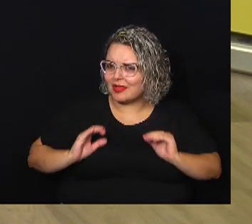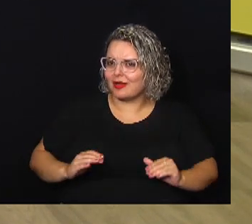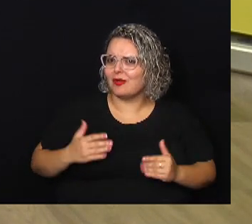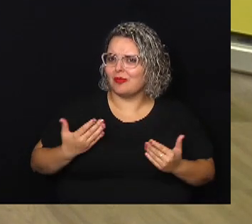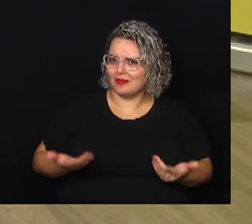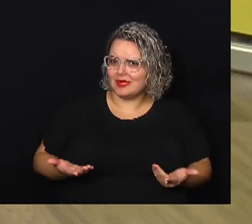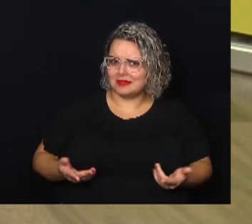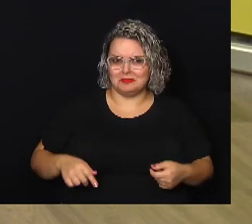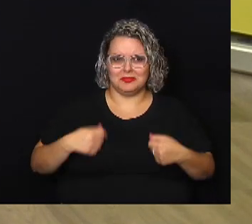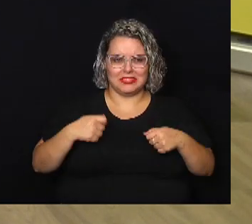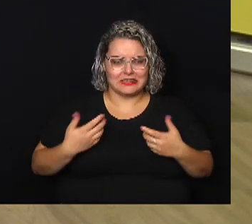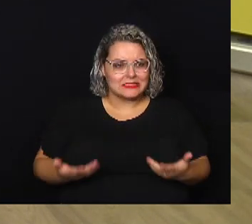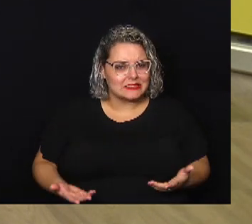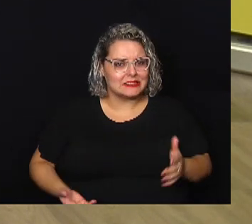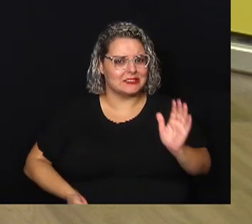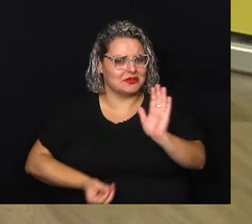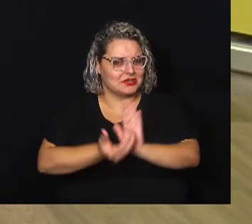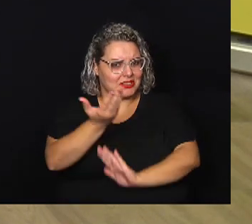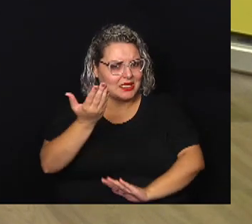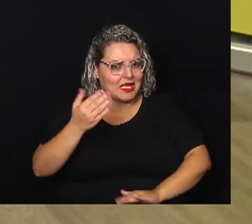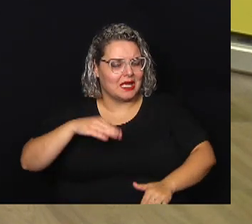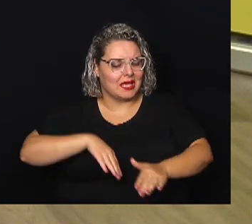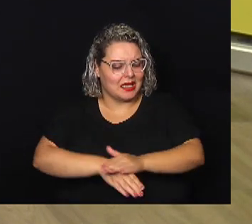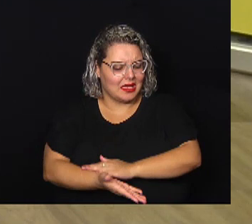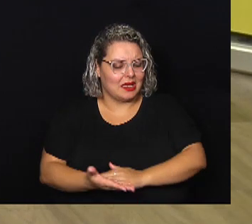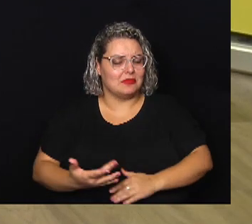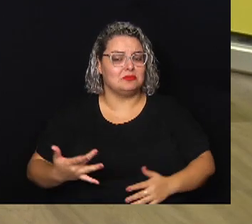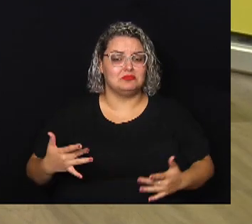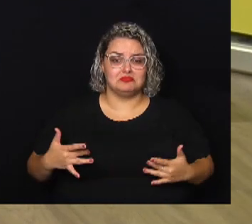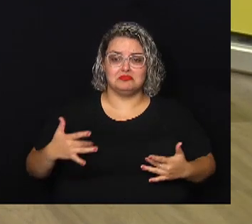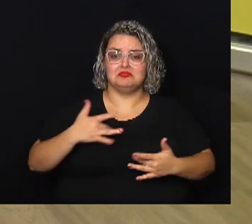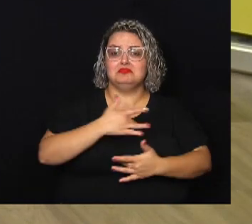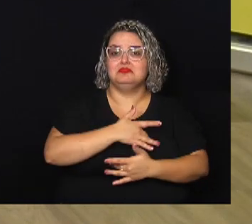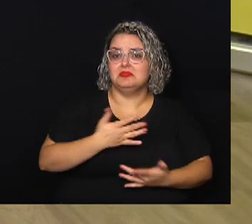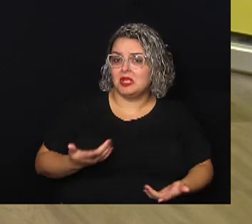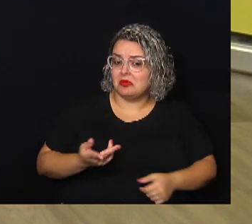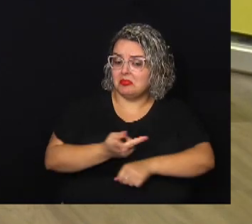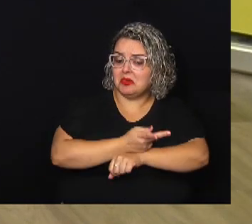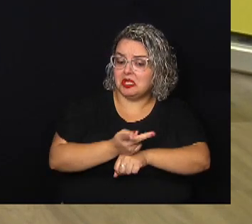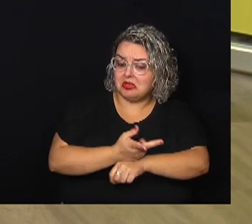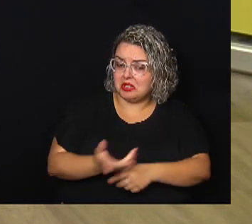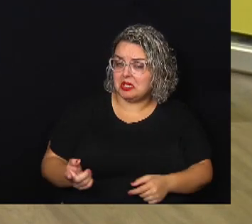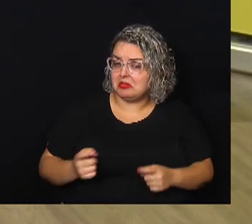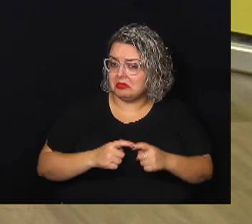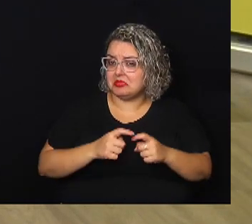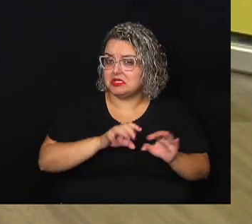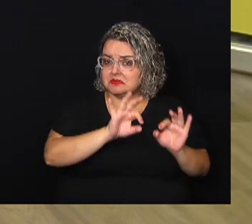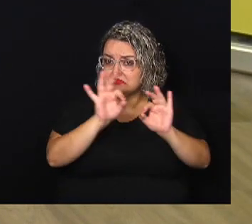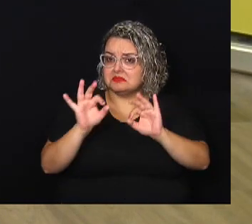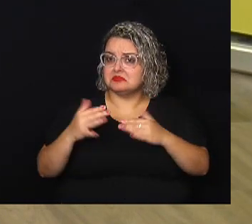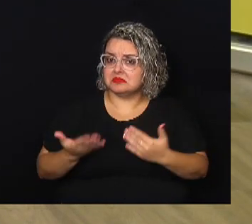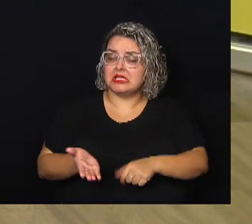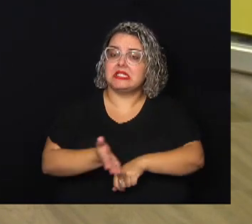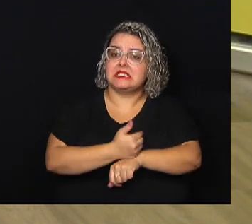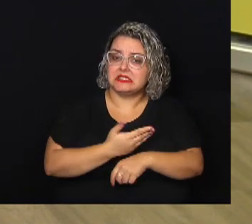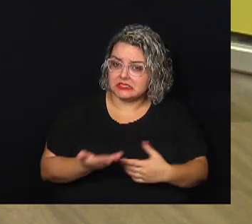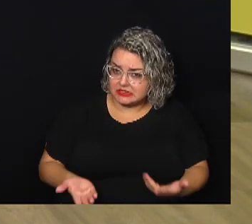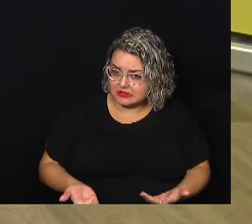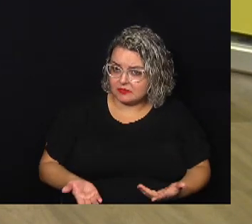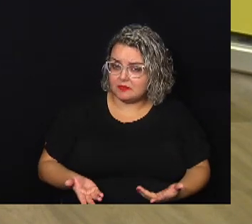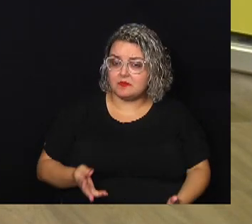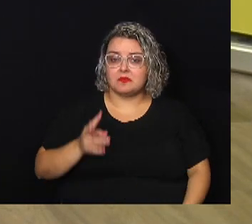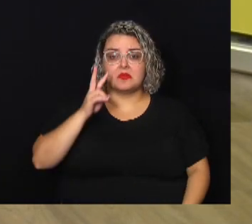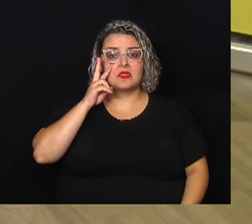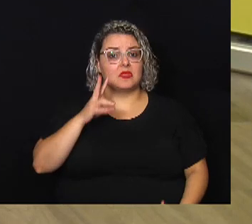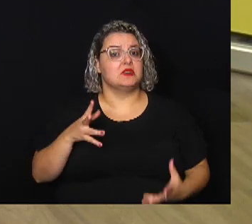ele precisa adquirir hábitos saudáveis e até procurar um médico para fazer todo o acompanhamento antes, né? Ver se